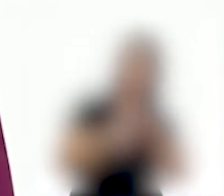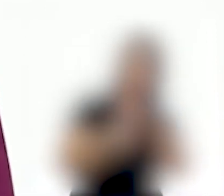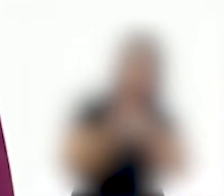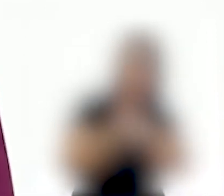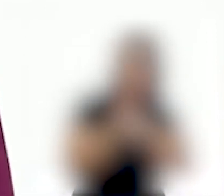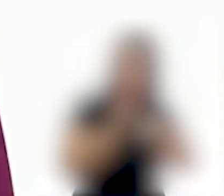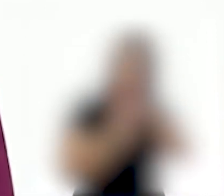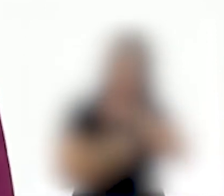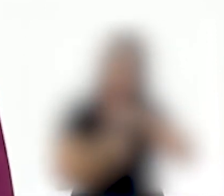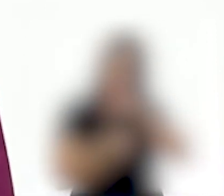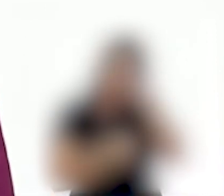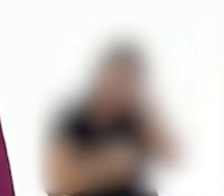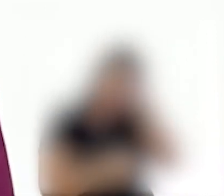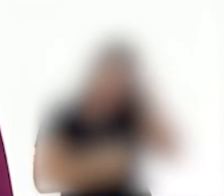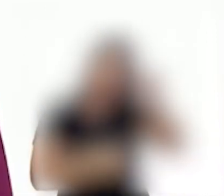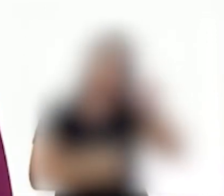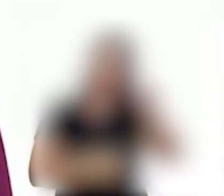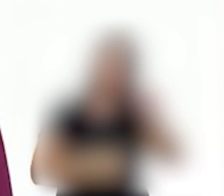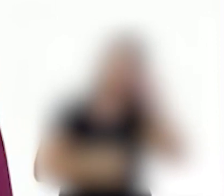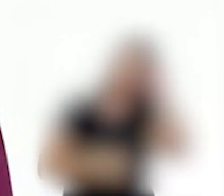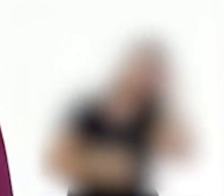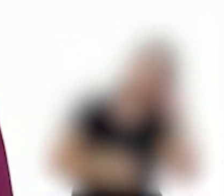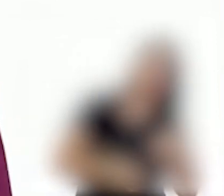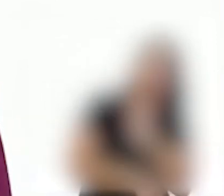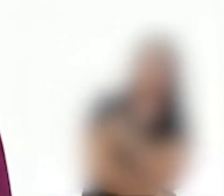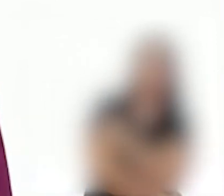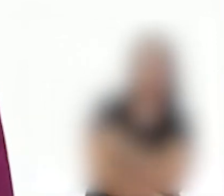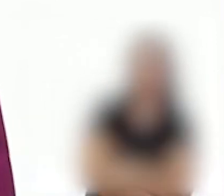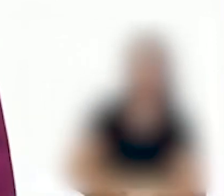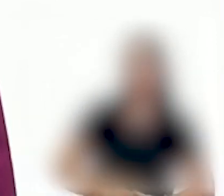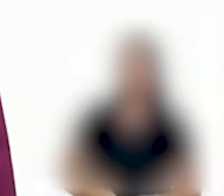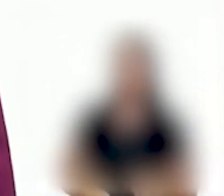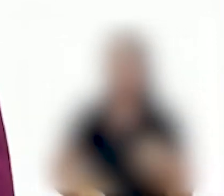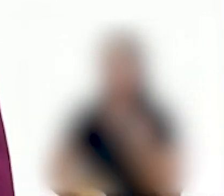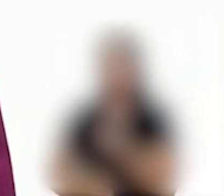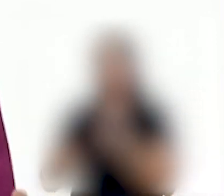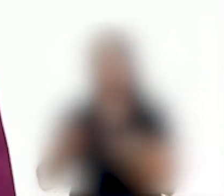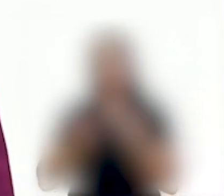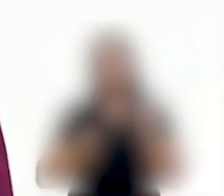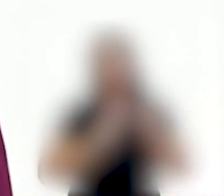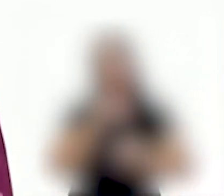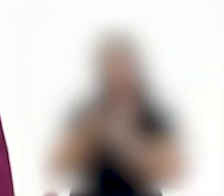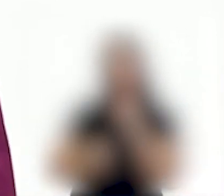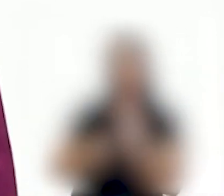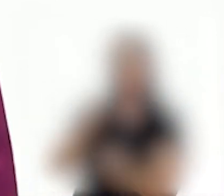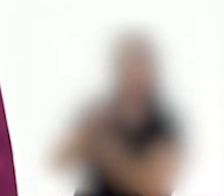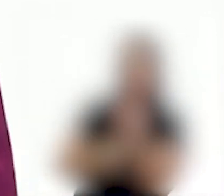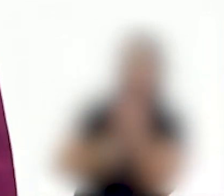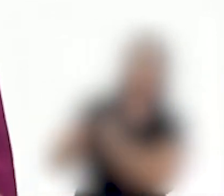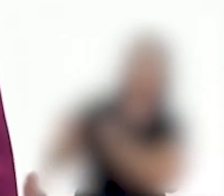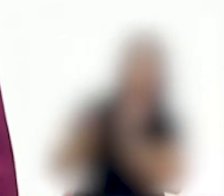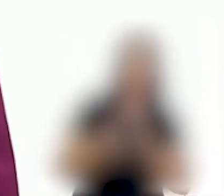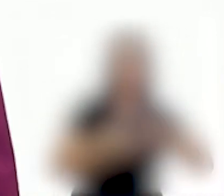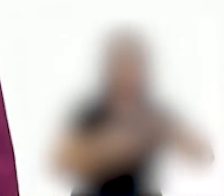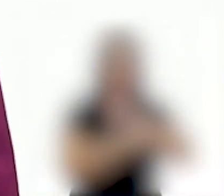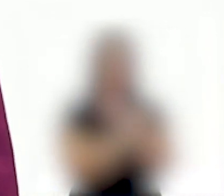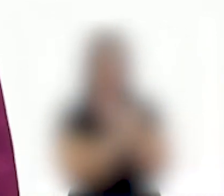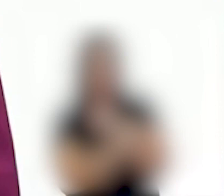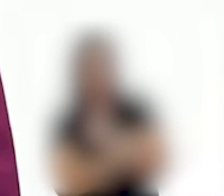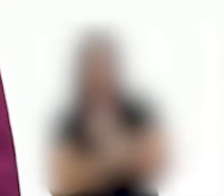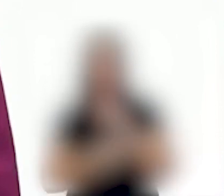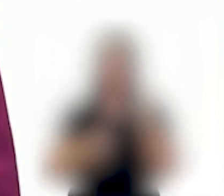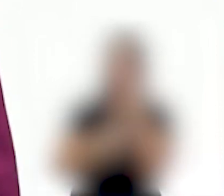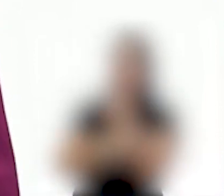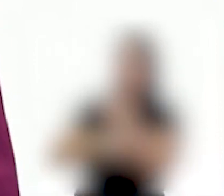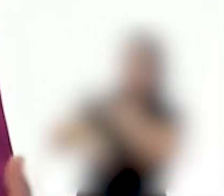evasão estudantil. Queremos implementar ações aqui no campus Patos de Minas, nas vias, na identificação do campus, na segurança